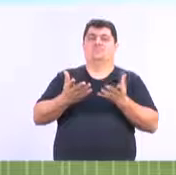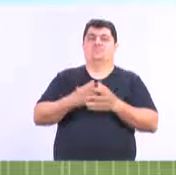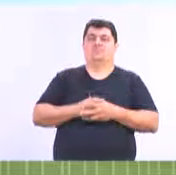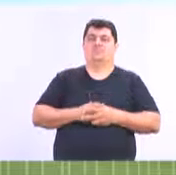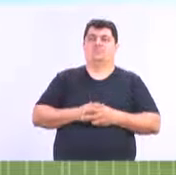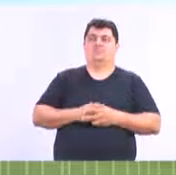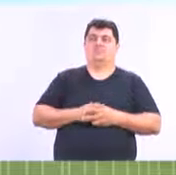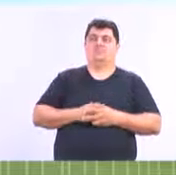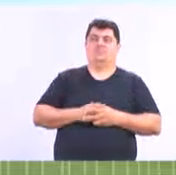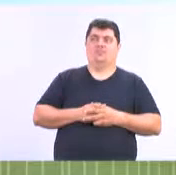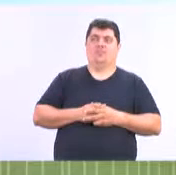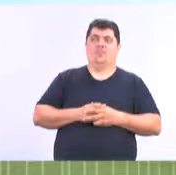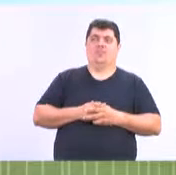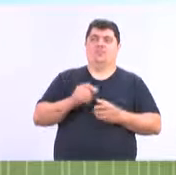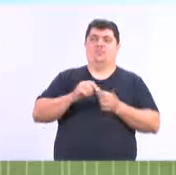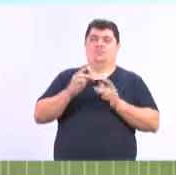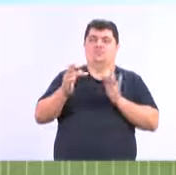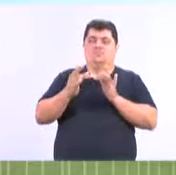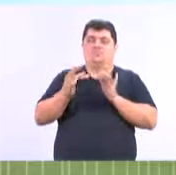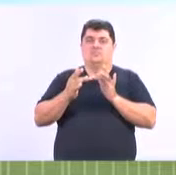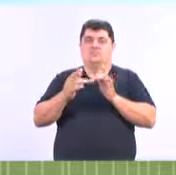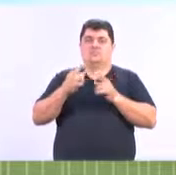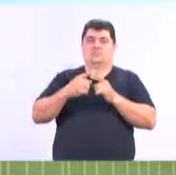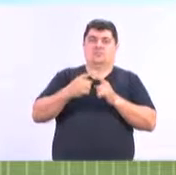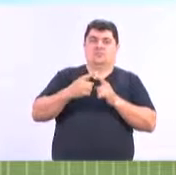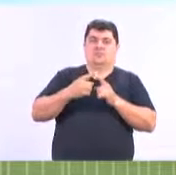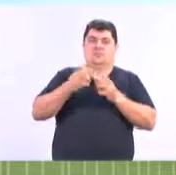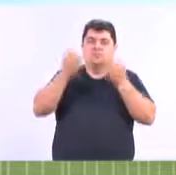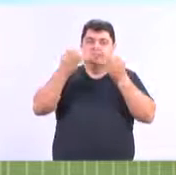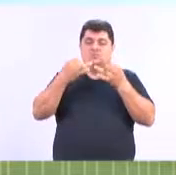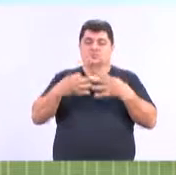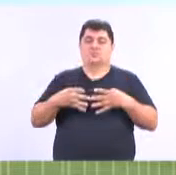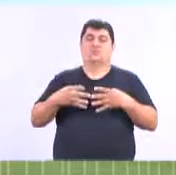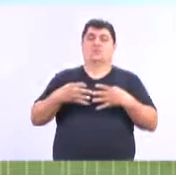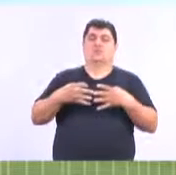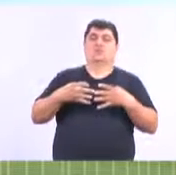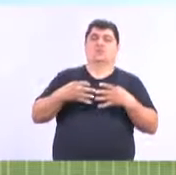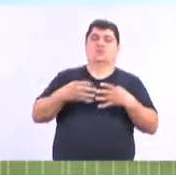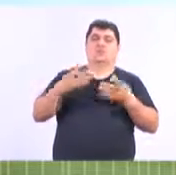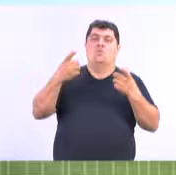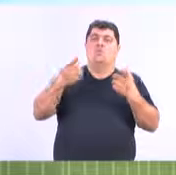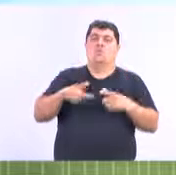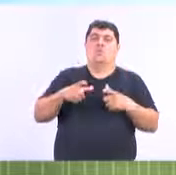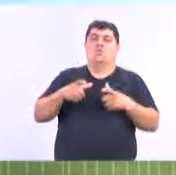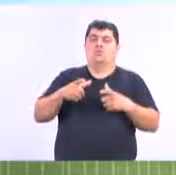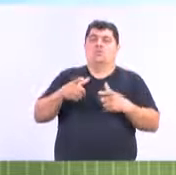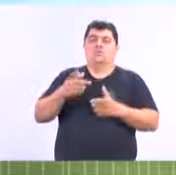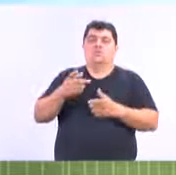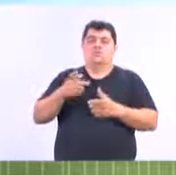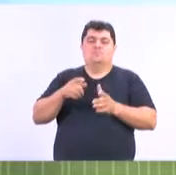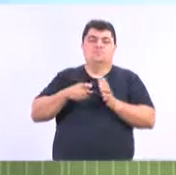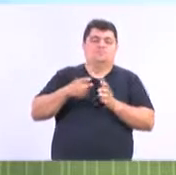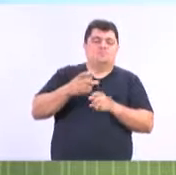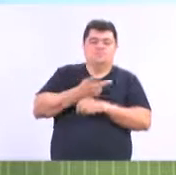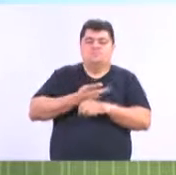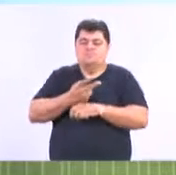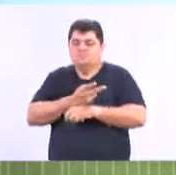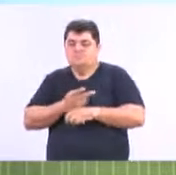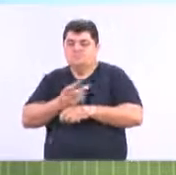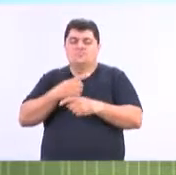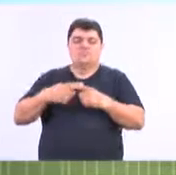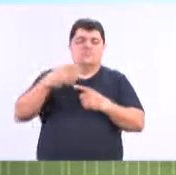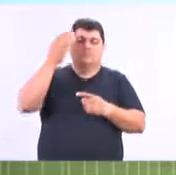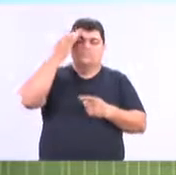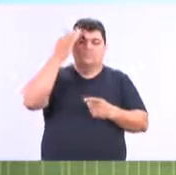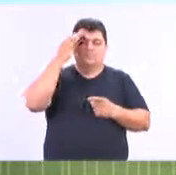eu e a professora Lênia quer fazer um link desse tripé de decisão só para a gente identificar aonde você vai buscar cada coisa, para a gente entender que a gente